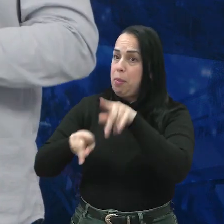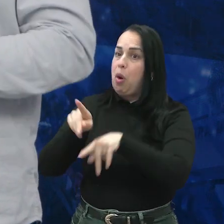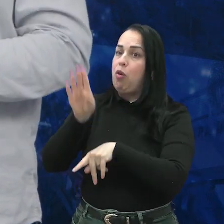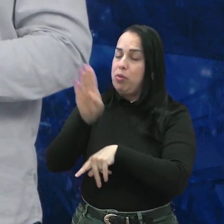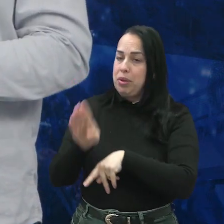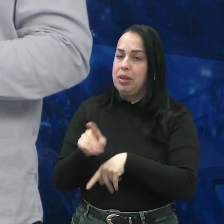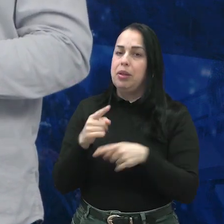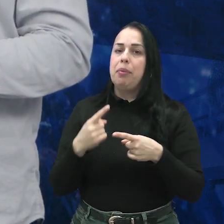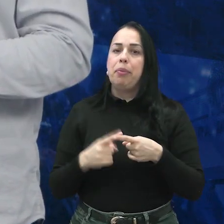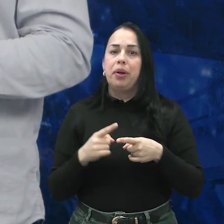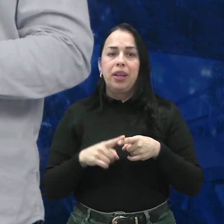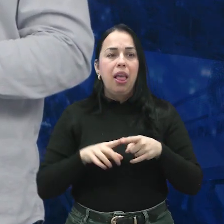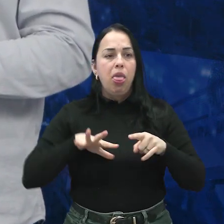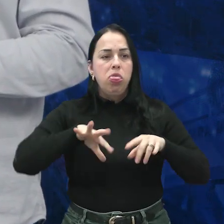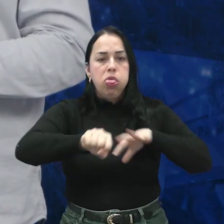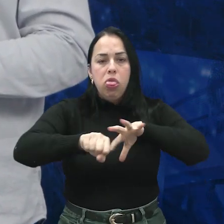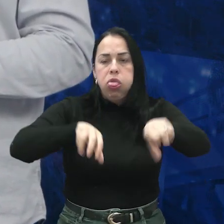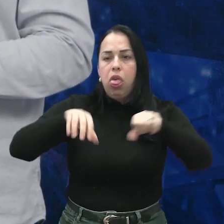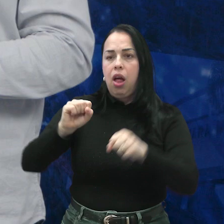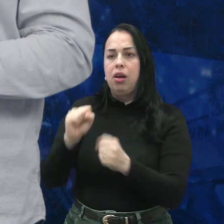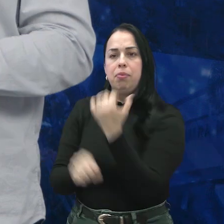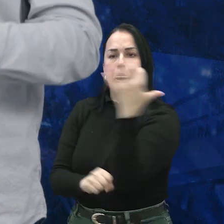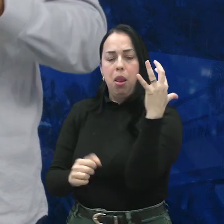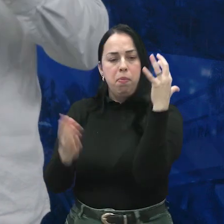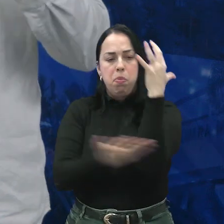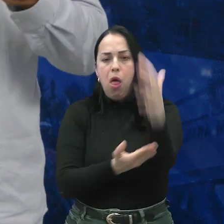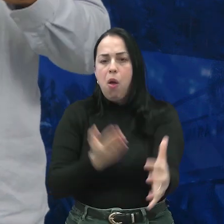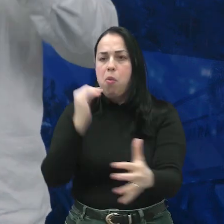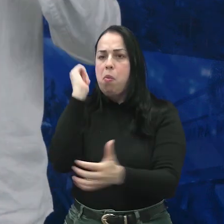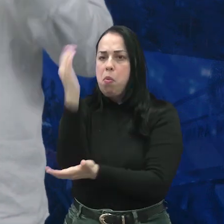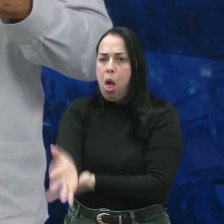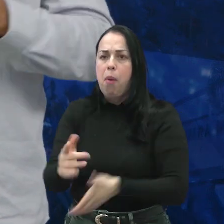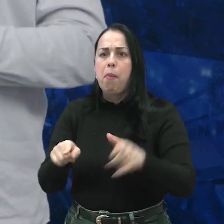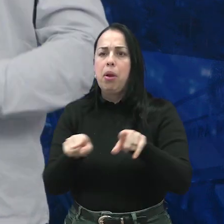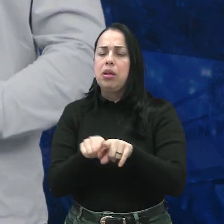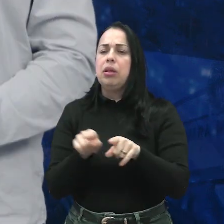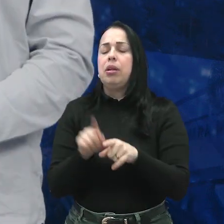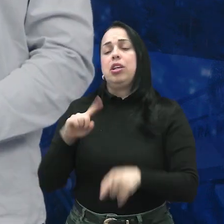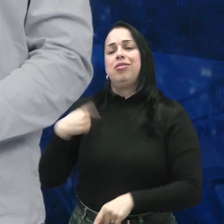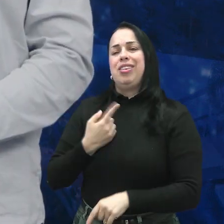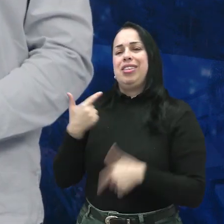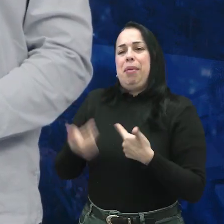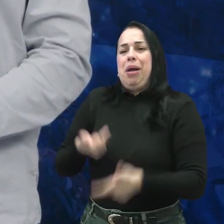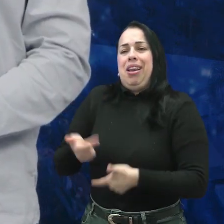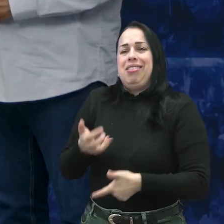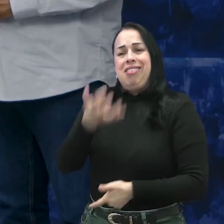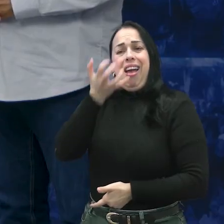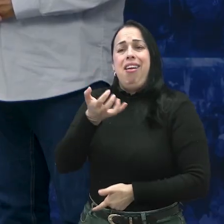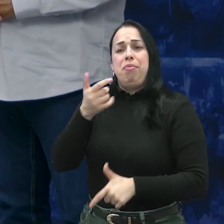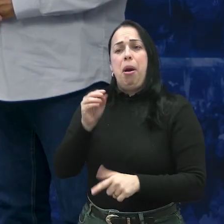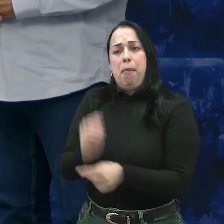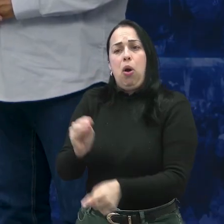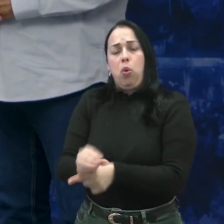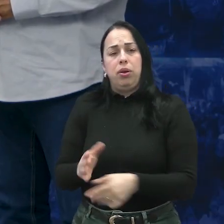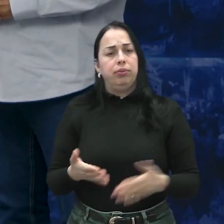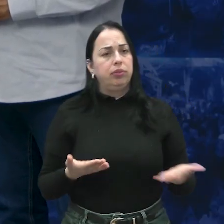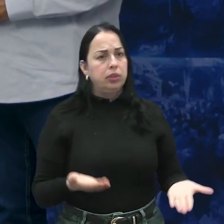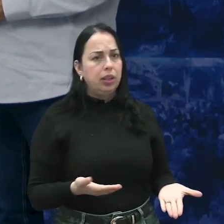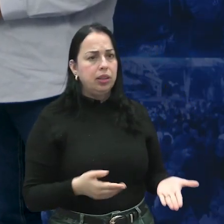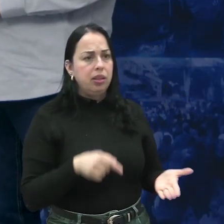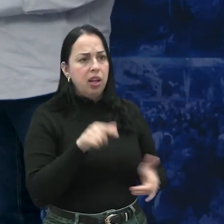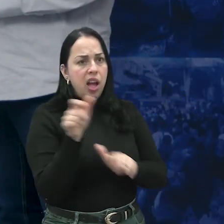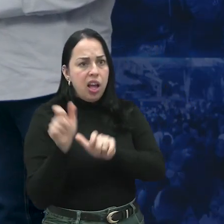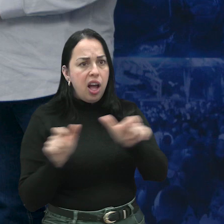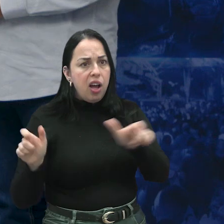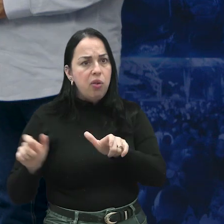de degradação do meio ambiente que a gente trabalha tão sério para proteger. E como eu comentei, vereador, esse projeto vem